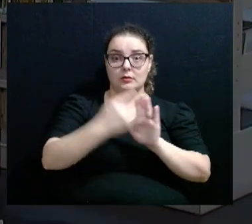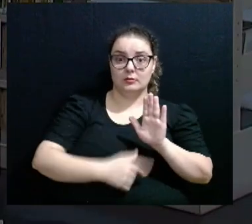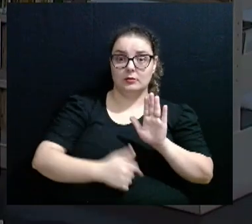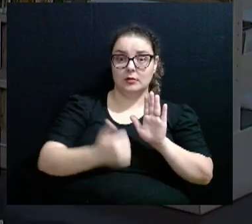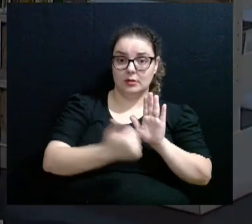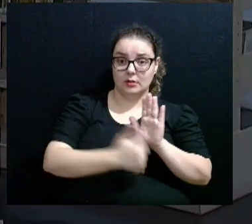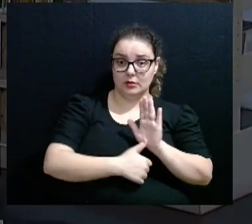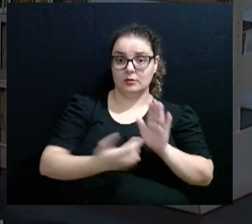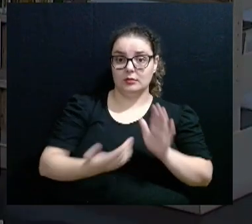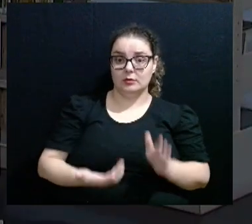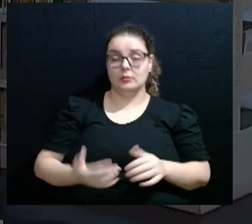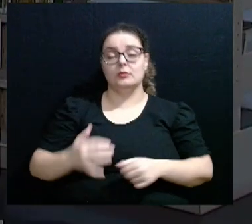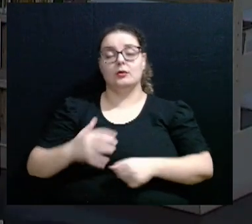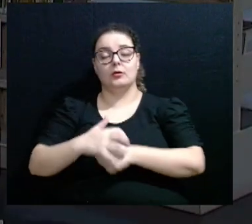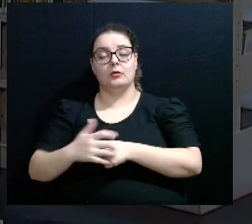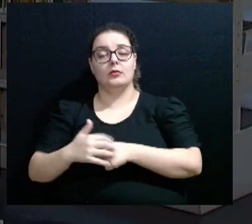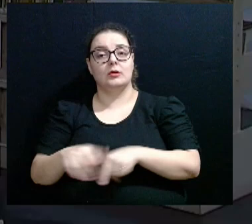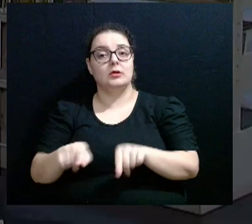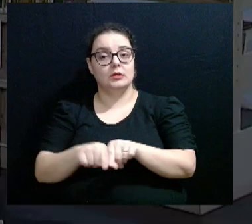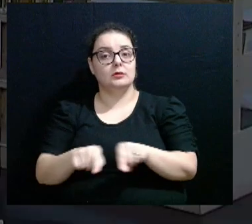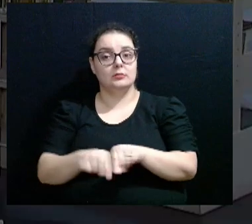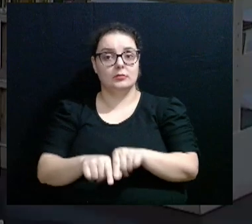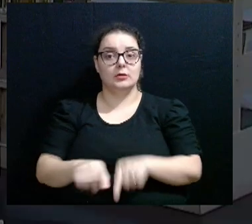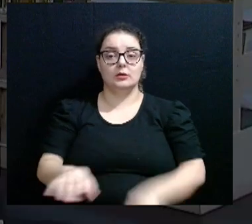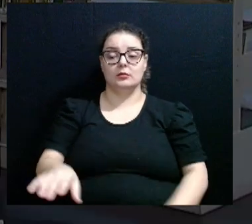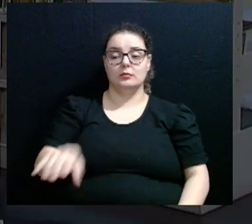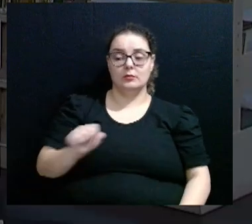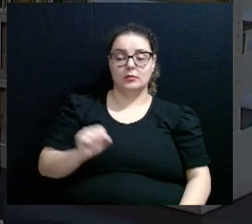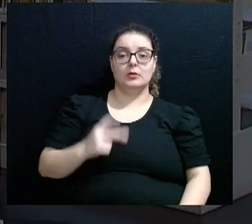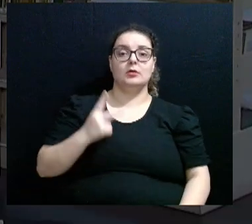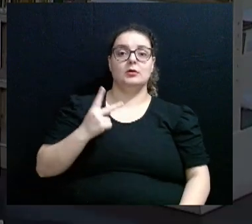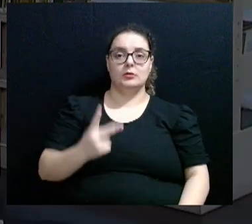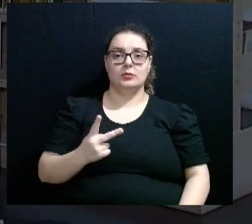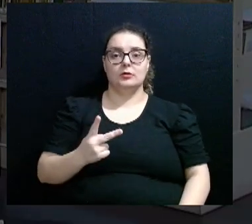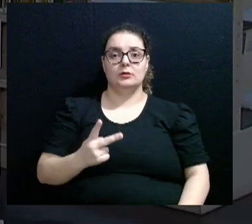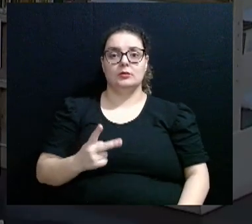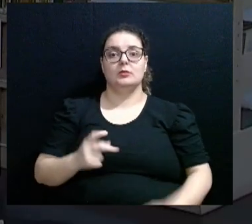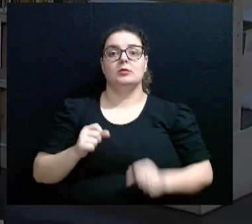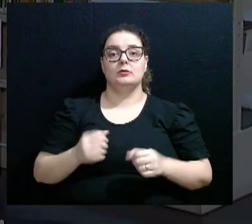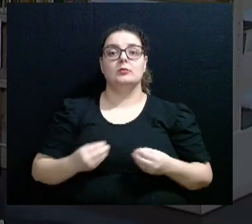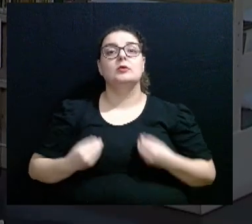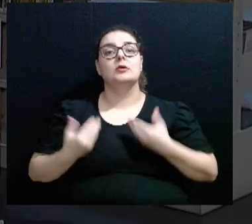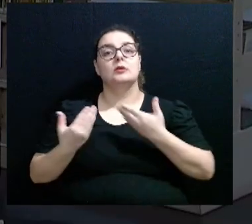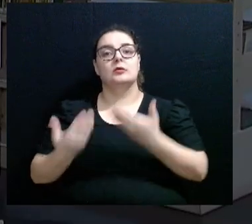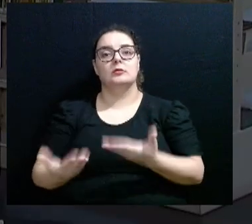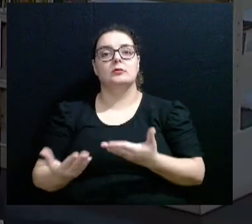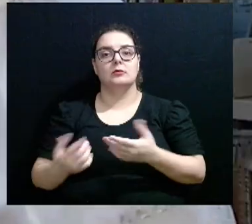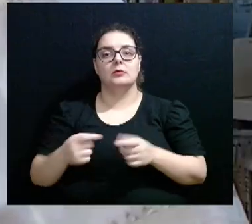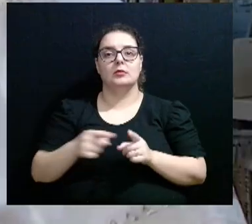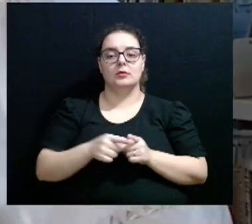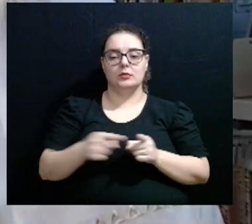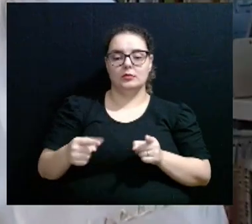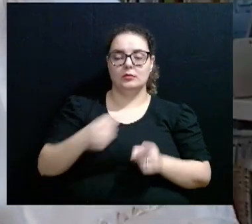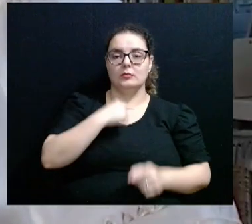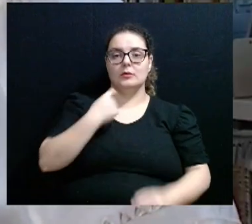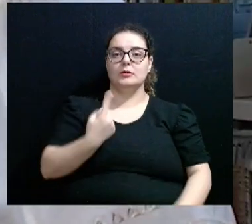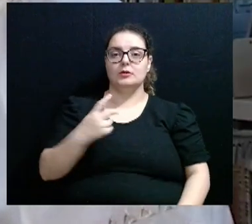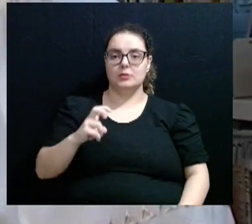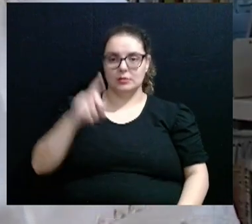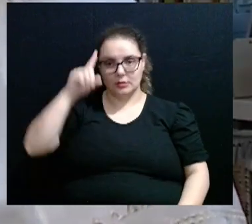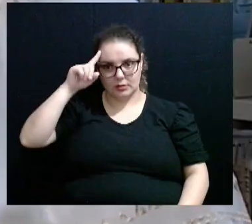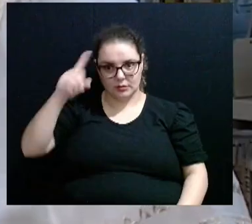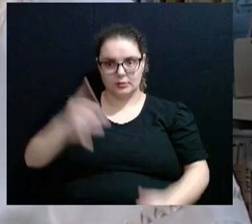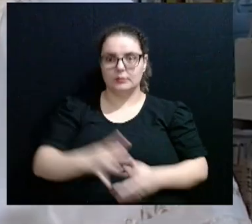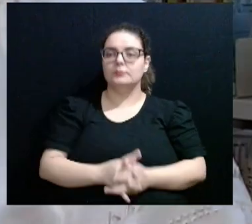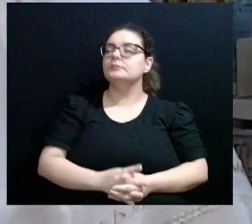digital. E cada pessoa pode retirar até 2 itens que devem ser devolvidos em um prazo de até 15 dias. A gente respeita